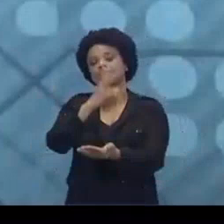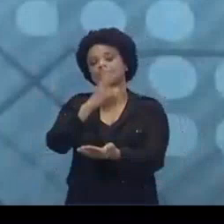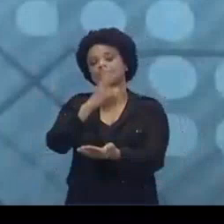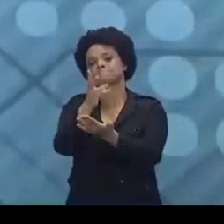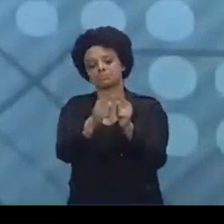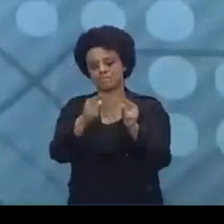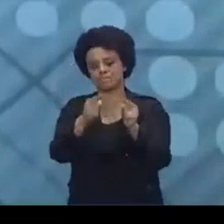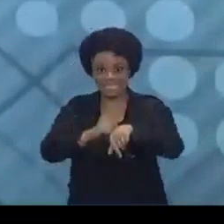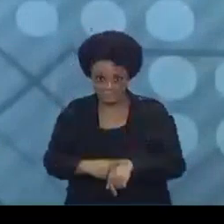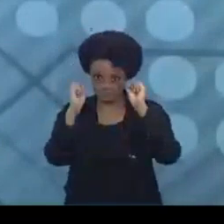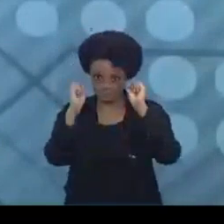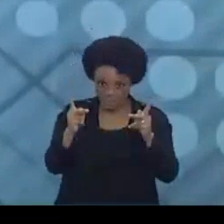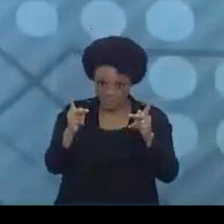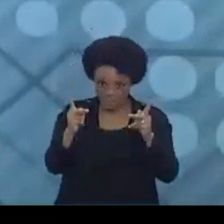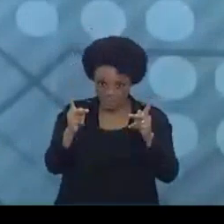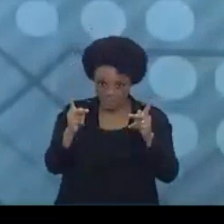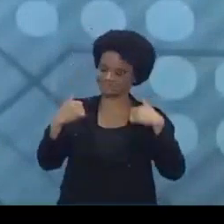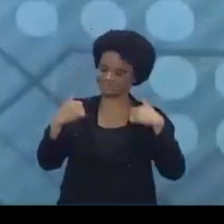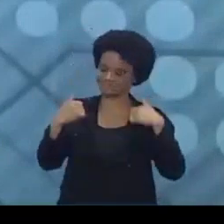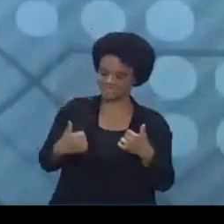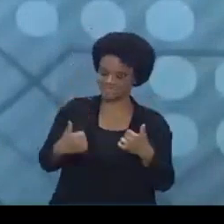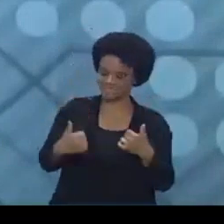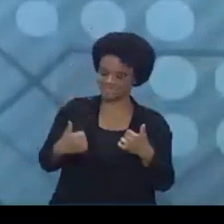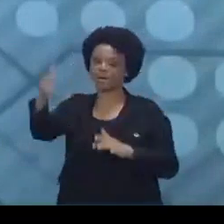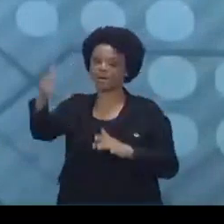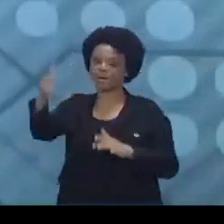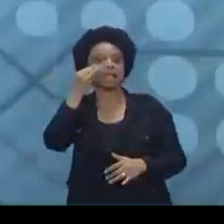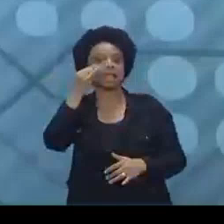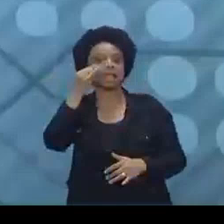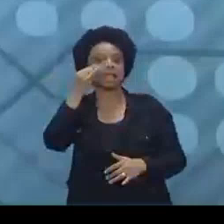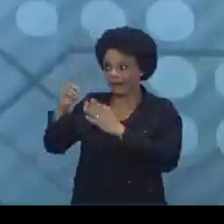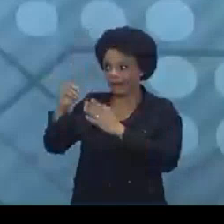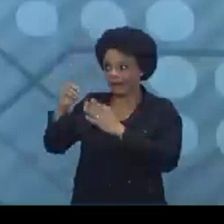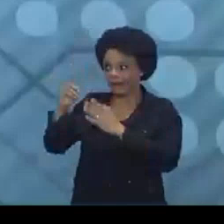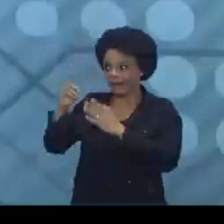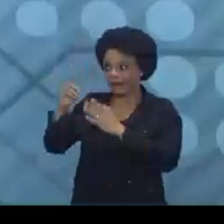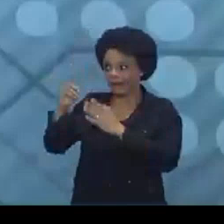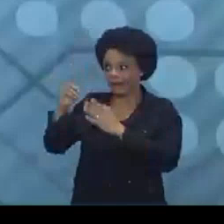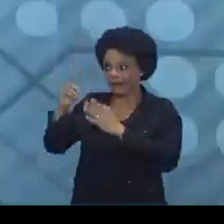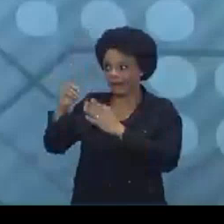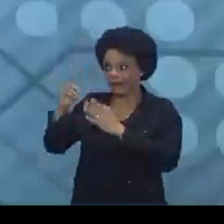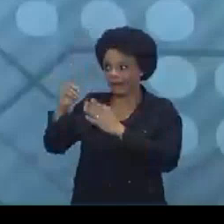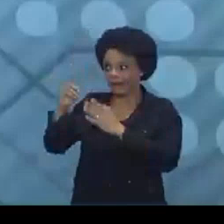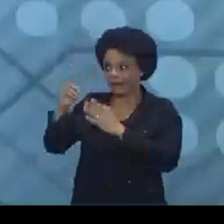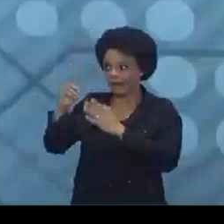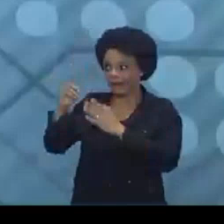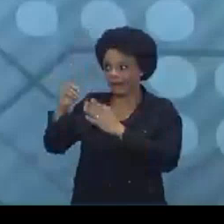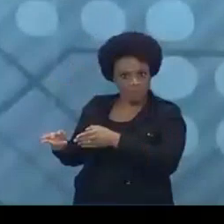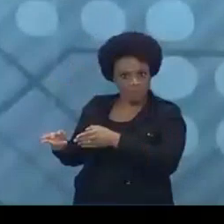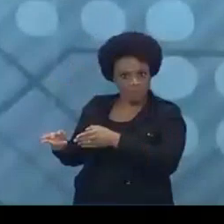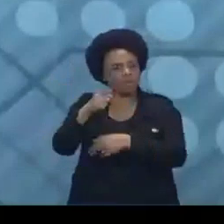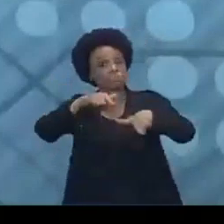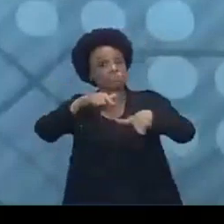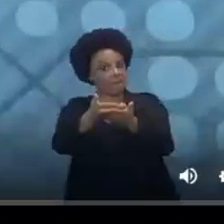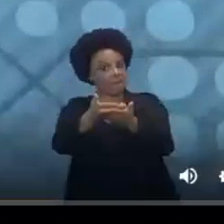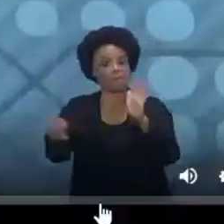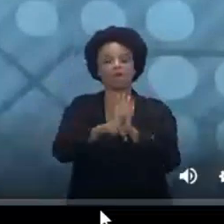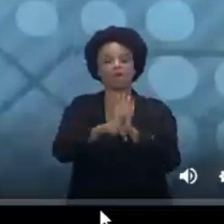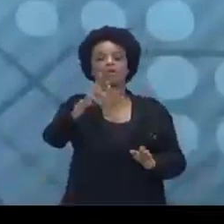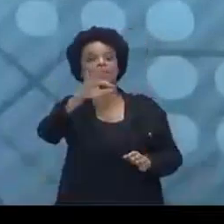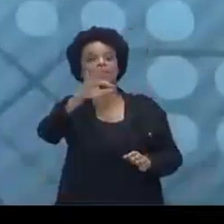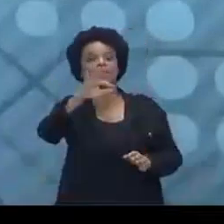ok? Então, o primeiro experimento basicamente é isso. Isso vai dar um bom trabalho para vocês, principalmente nos gráficos. Quando você